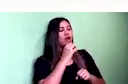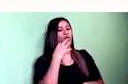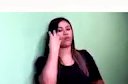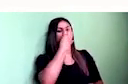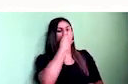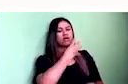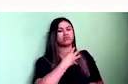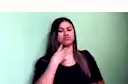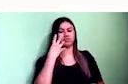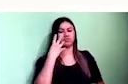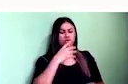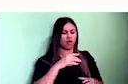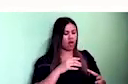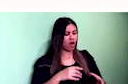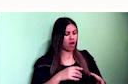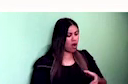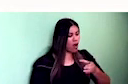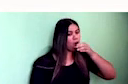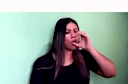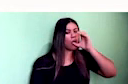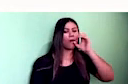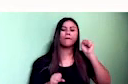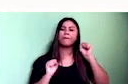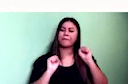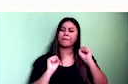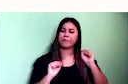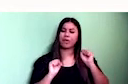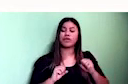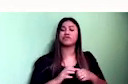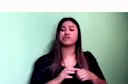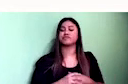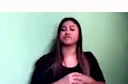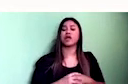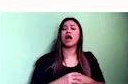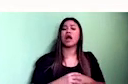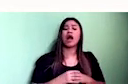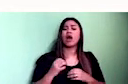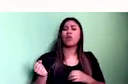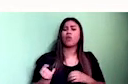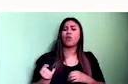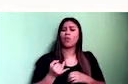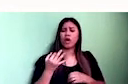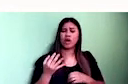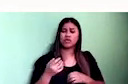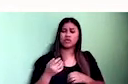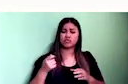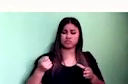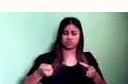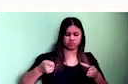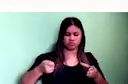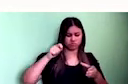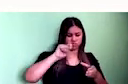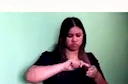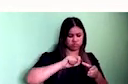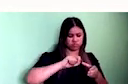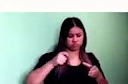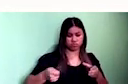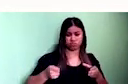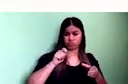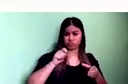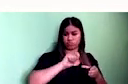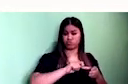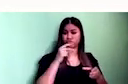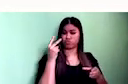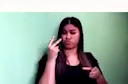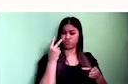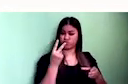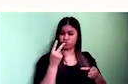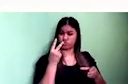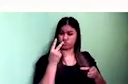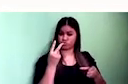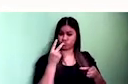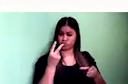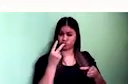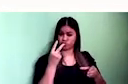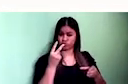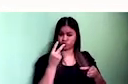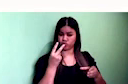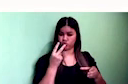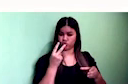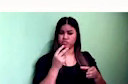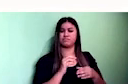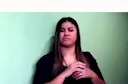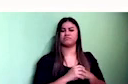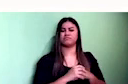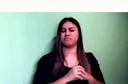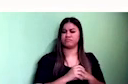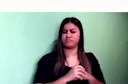De 1 a 2 colheres de chá em 150 ml. Então, uma xícara aproximadamente 150 ml. Então, uma xícara tá suficiente,